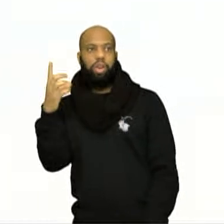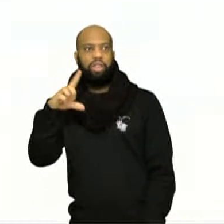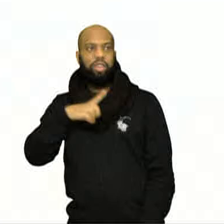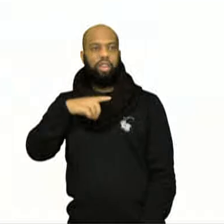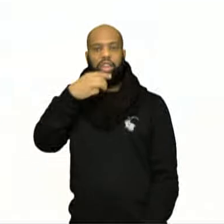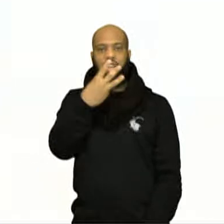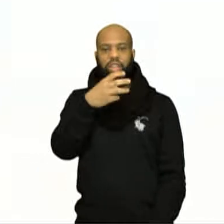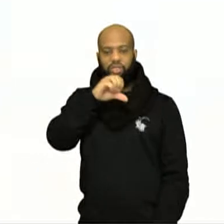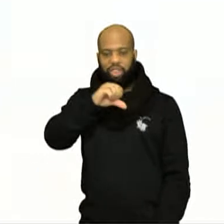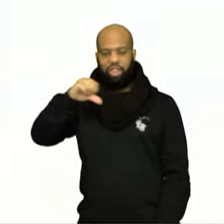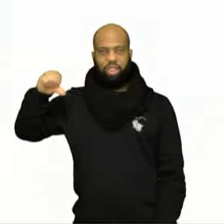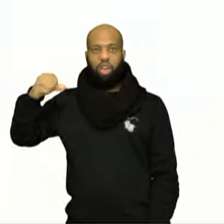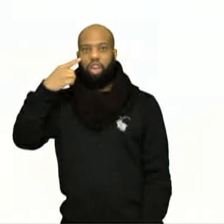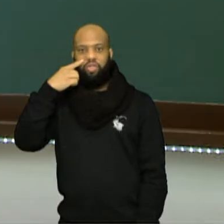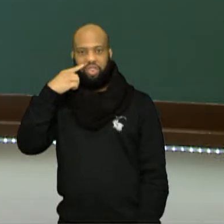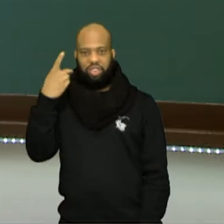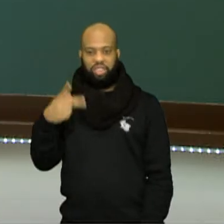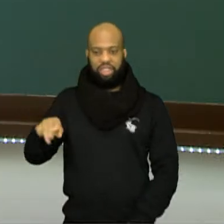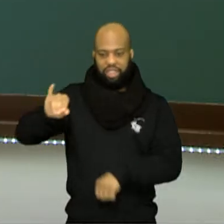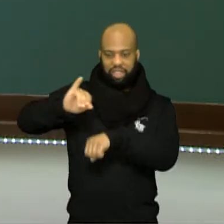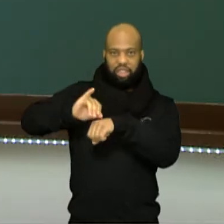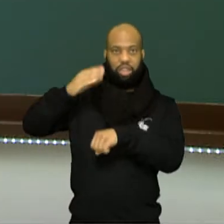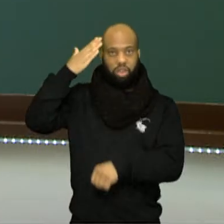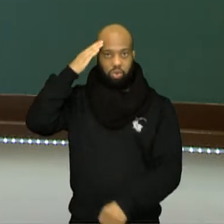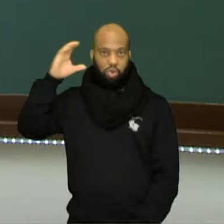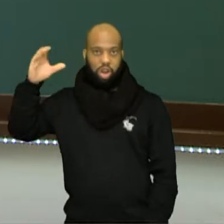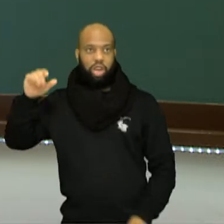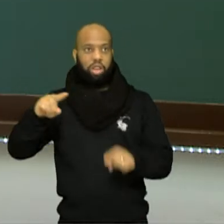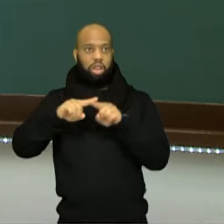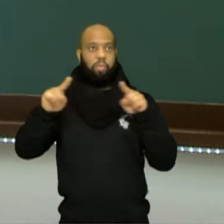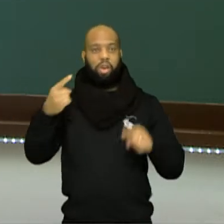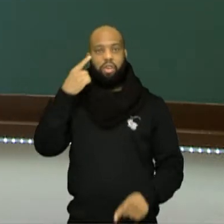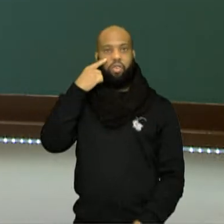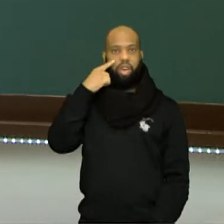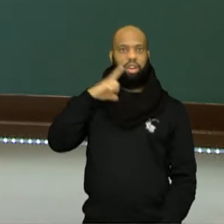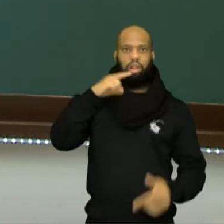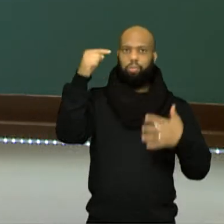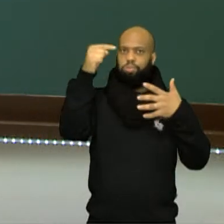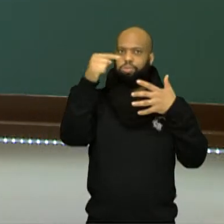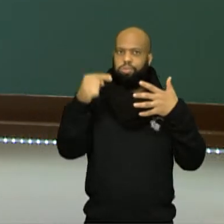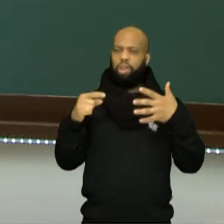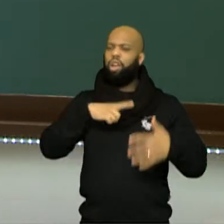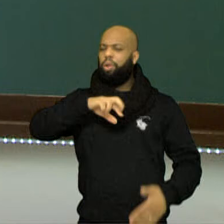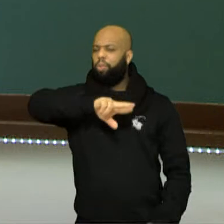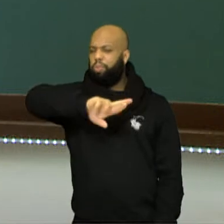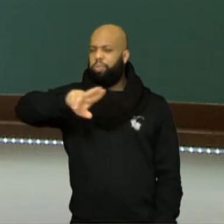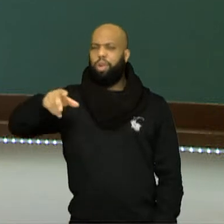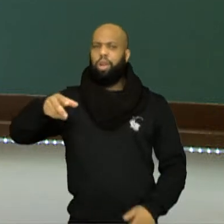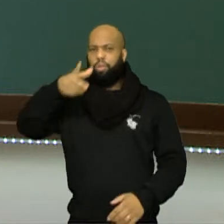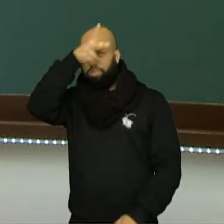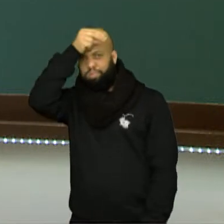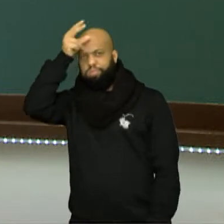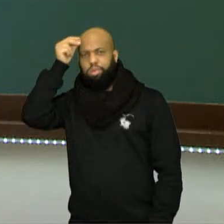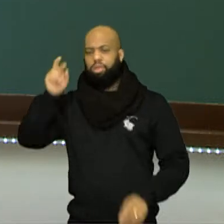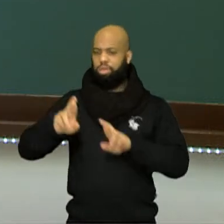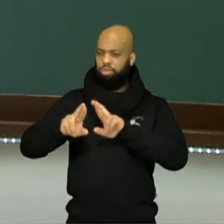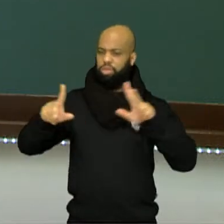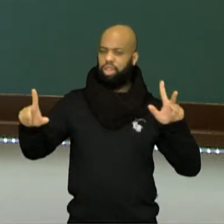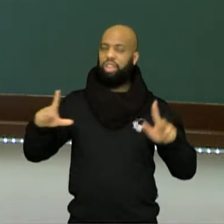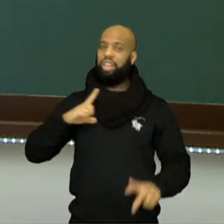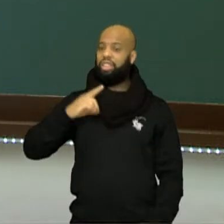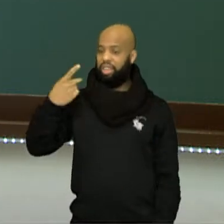lá localizar a capital, Curitiba, mas olha só quantos municípios diferentes que nós